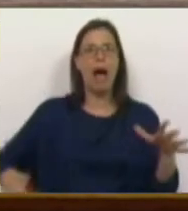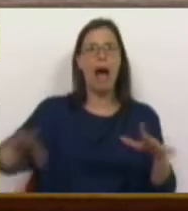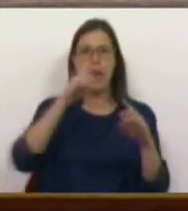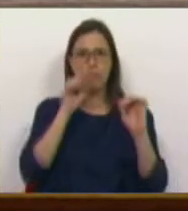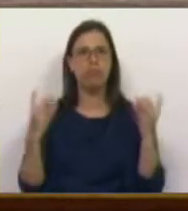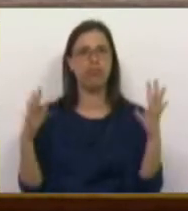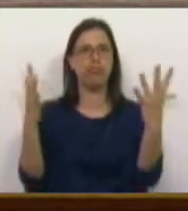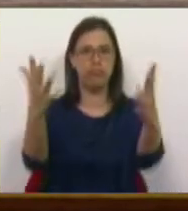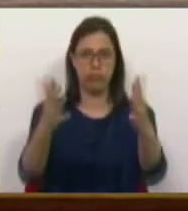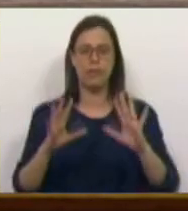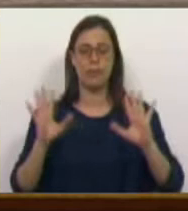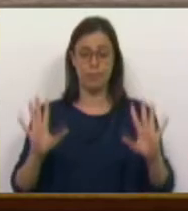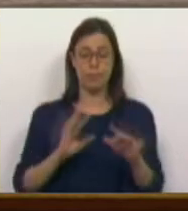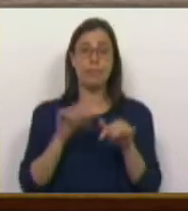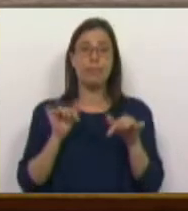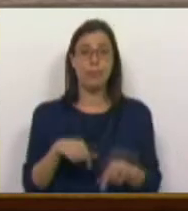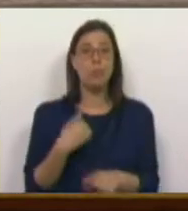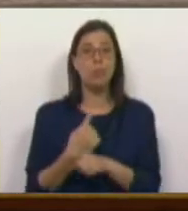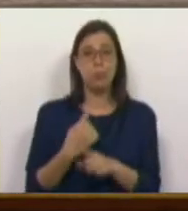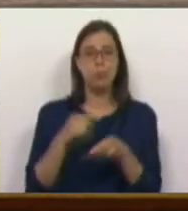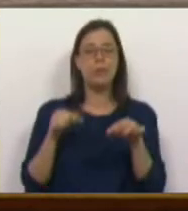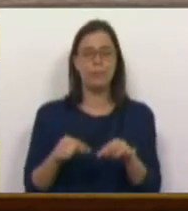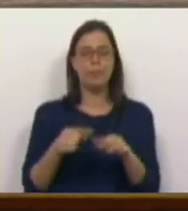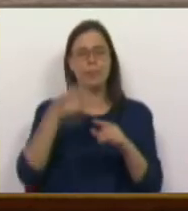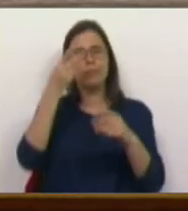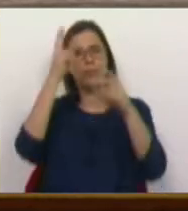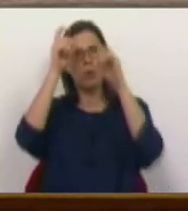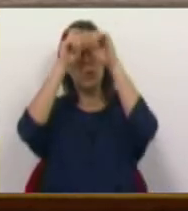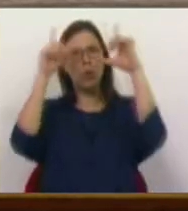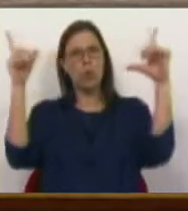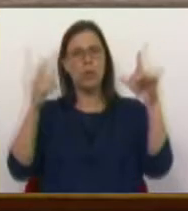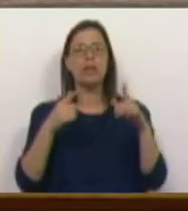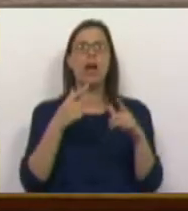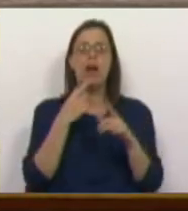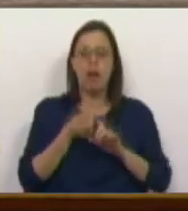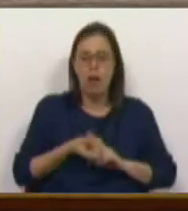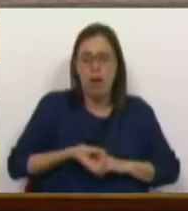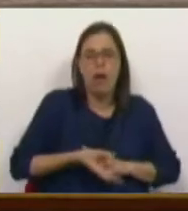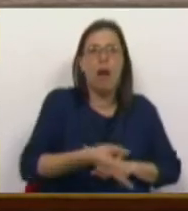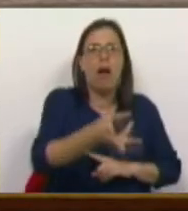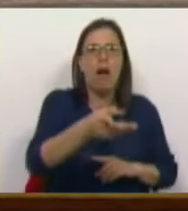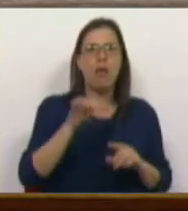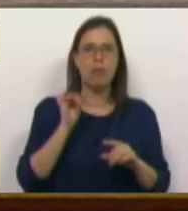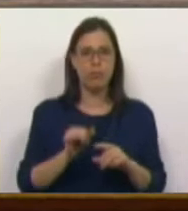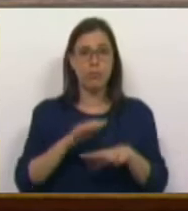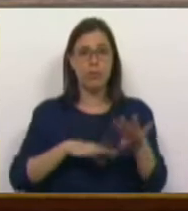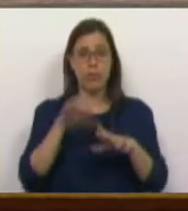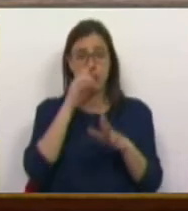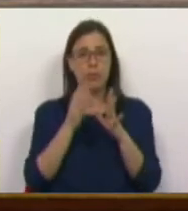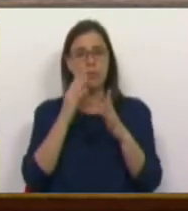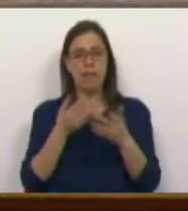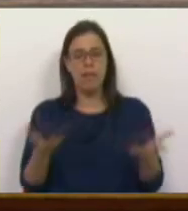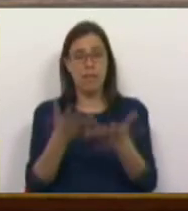florestal. Introduz-se aqui também o conceito de adensamento florestal, uma operação florestal que está a